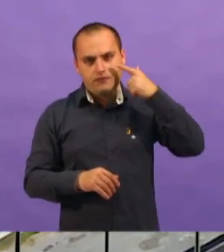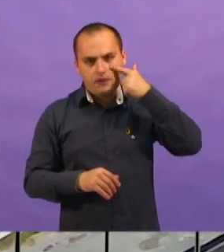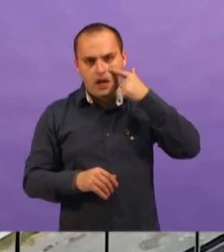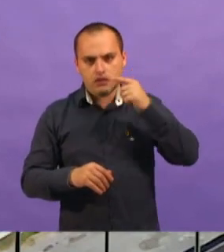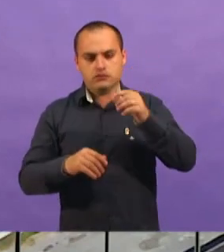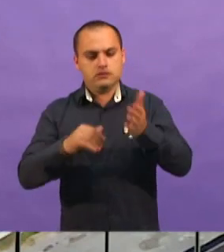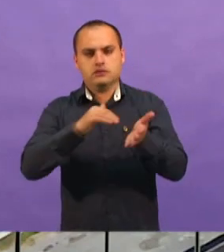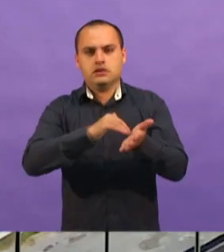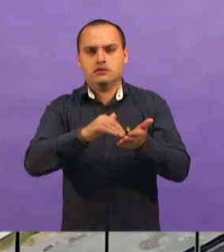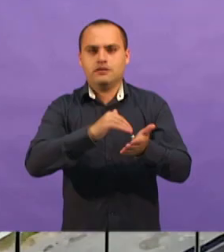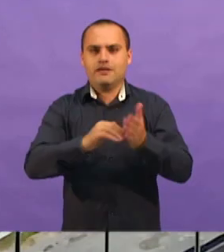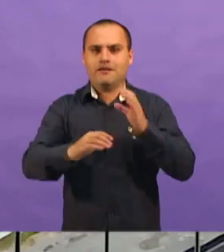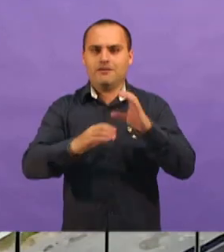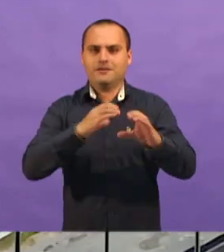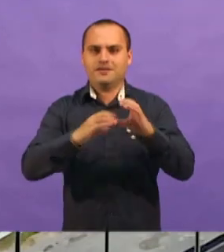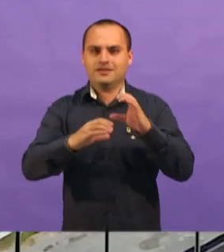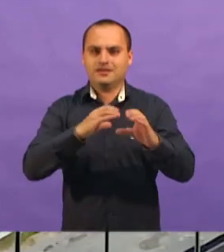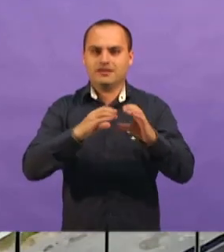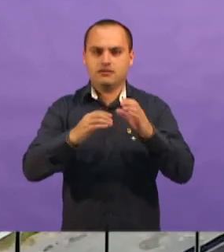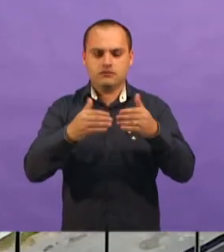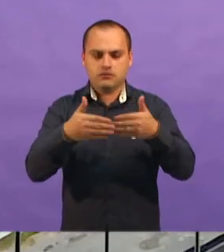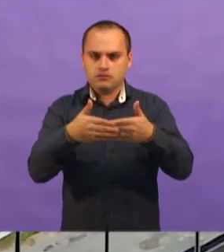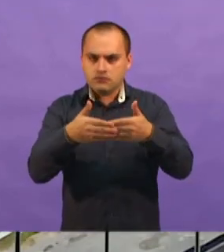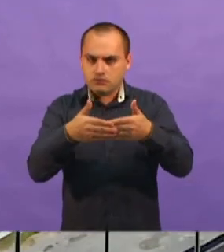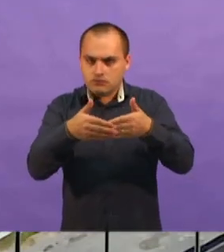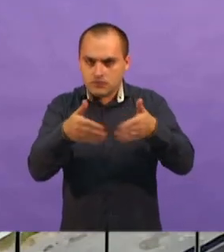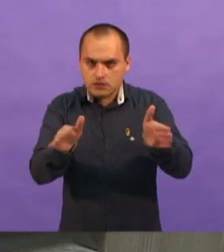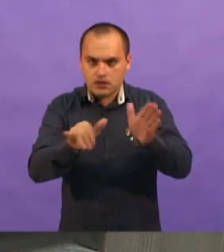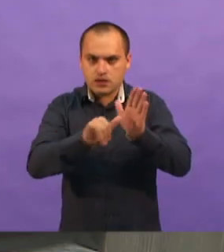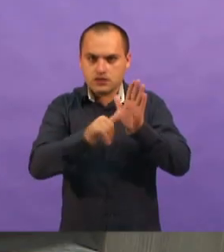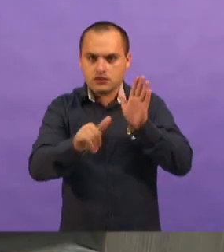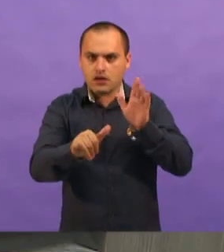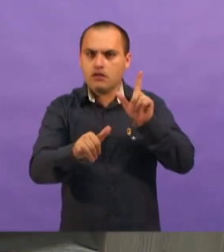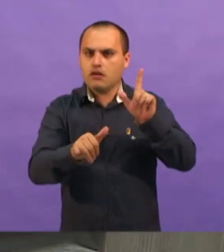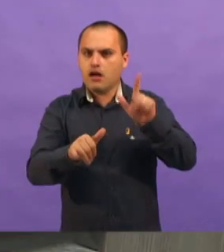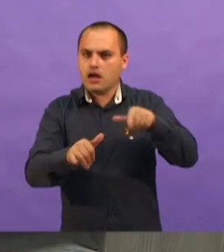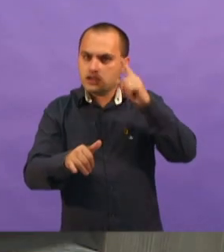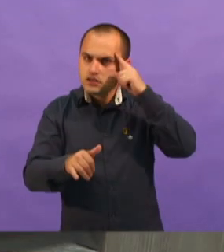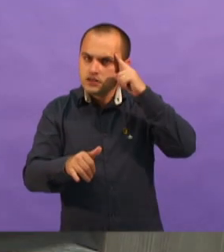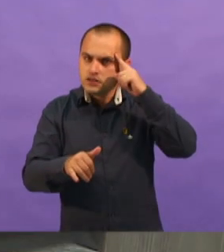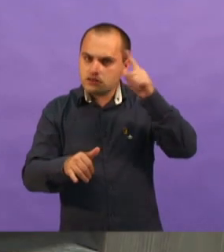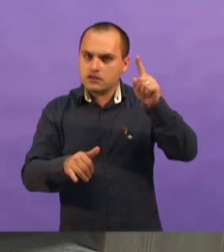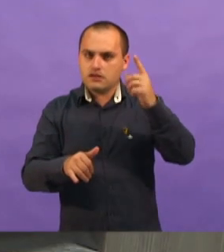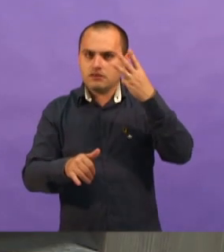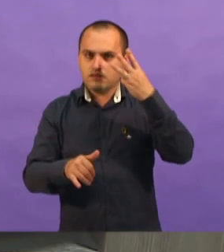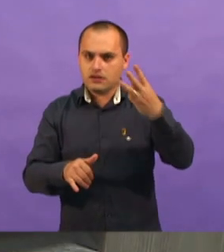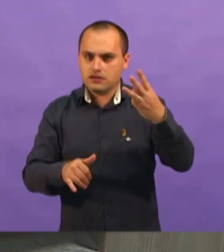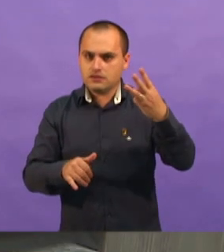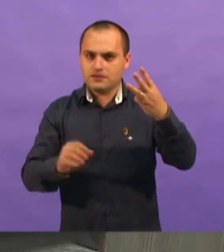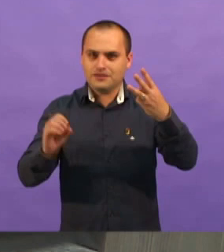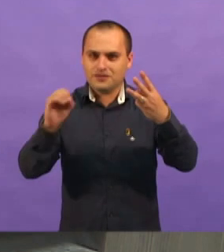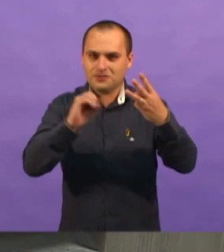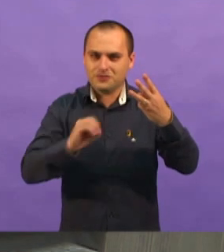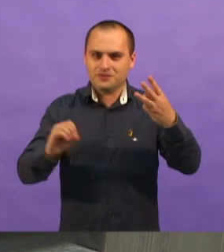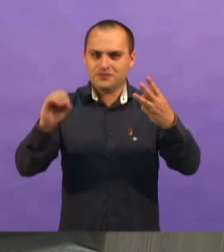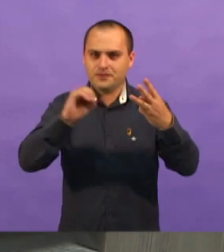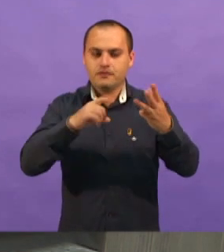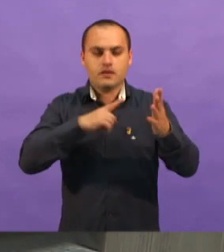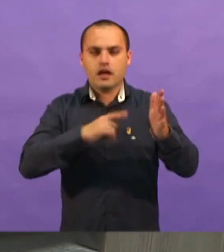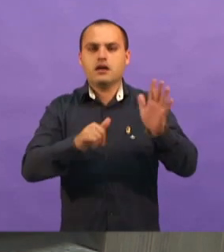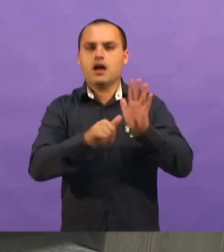de Comunicação, né, que a abertura do edital se daria no dia 3. 3 de outubro de 2018 foi lançado o